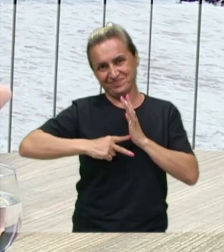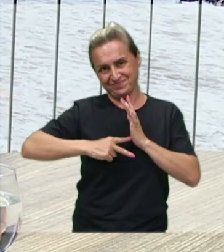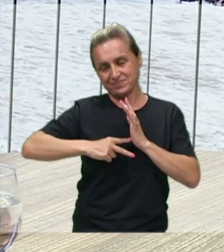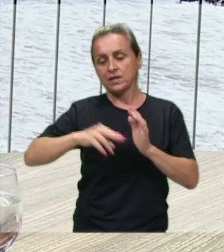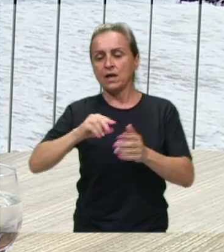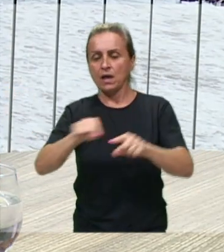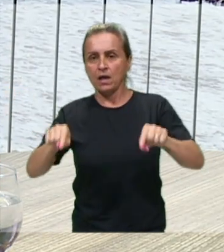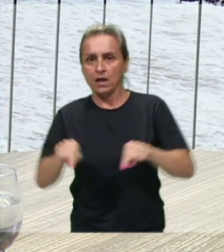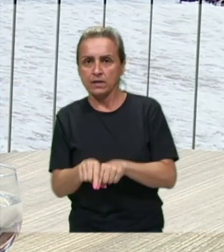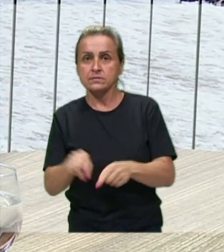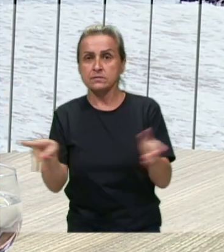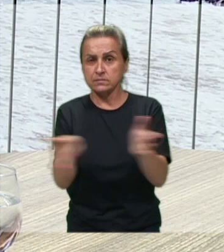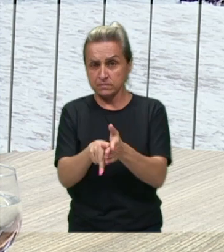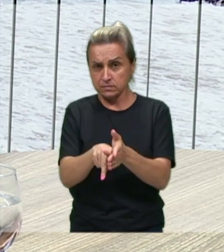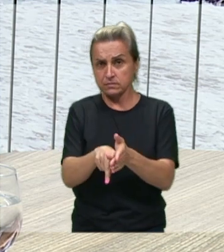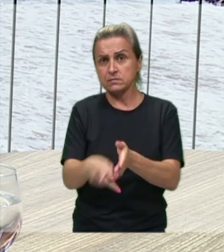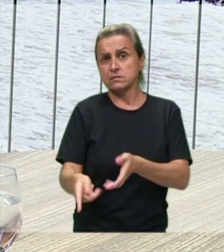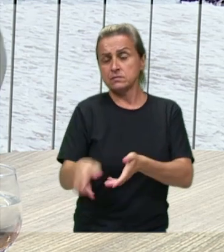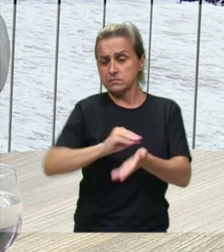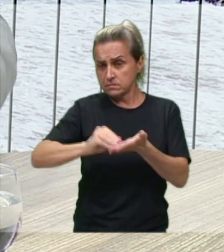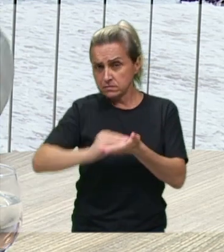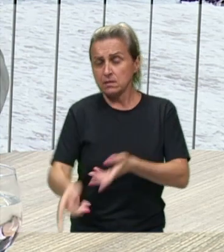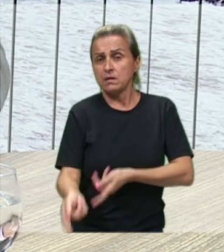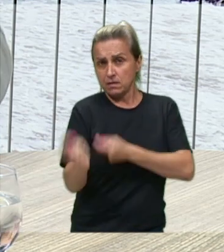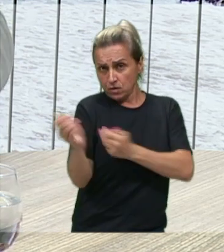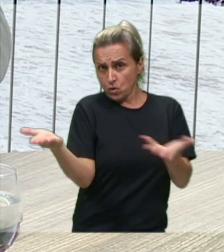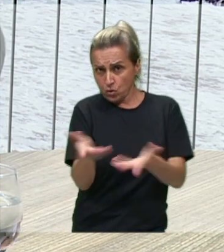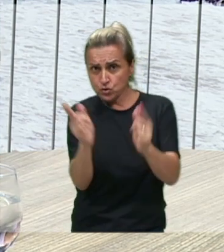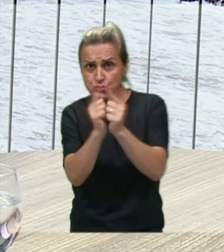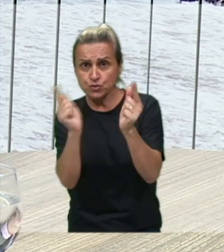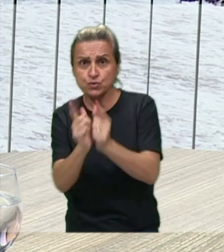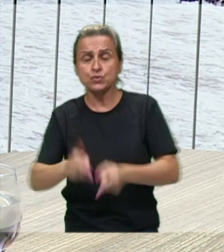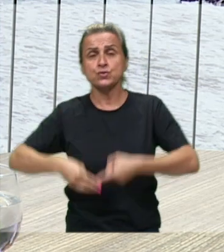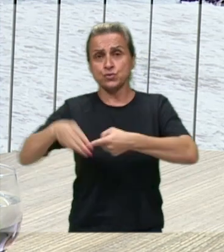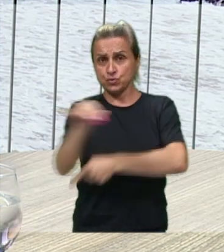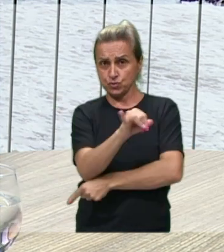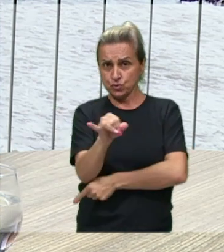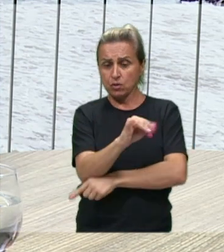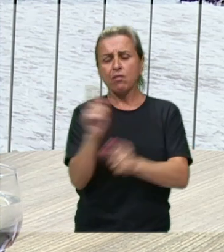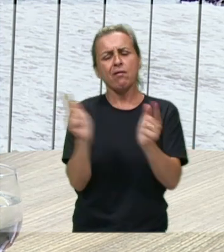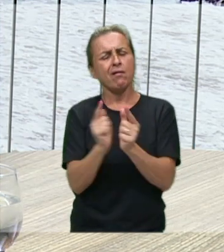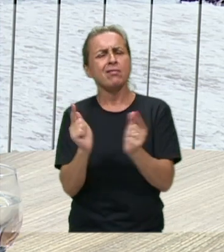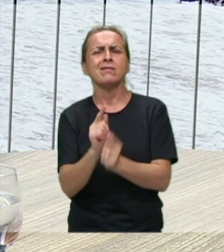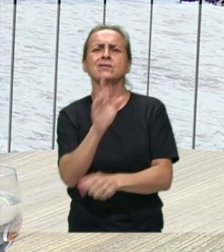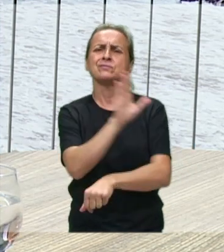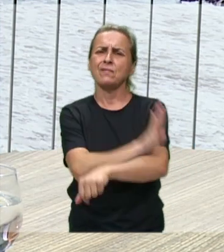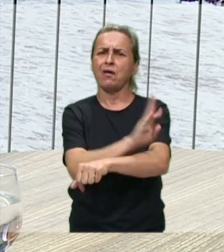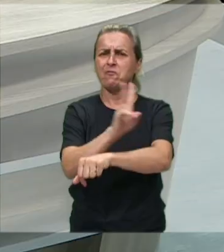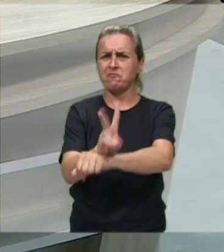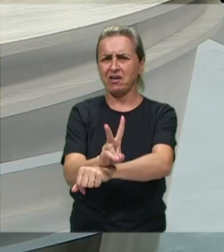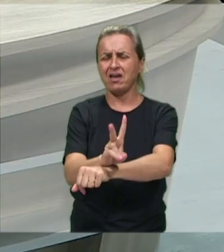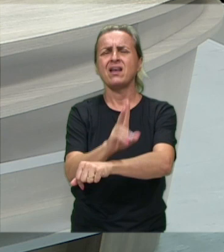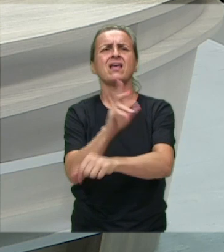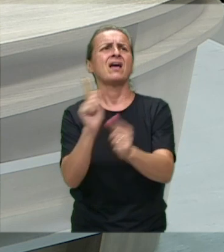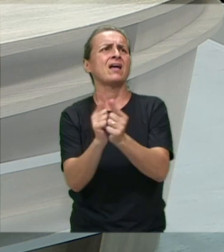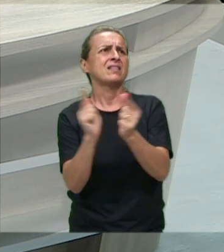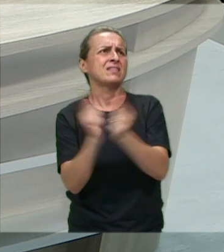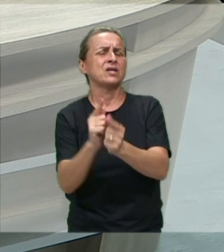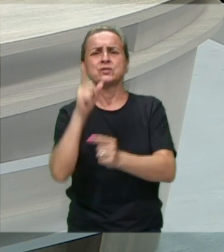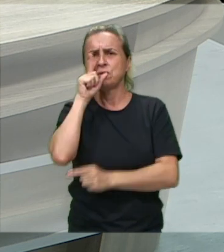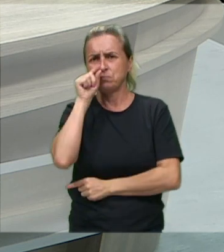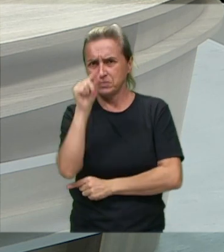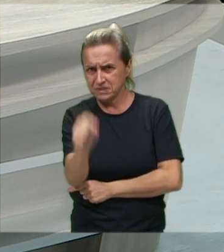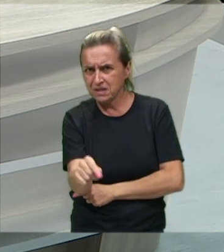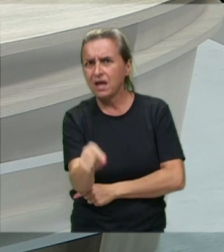Pesca hoje, que atende o município de Itajaí, atende Barra Velha, atende Itajaí, atende Pissarra, atende toda a região. Então, consequentemente, isso